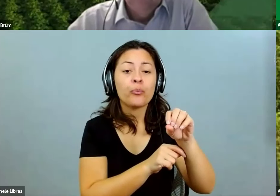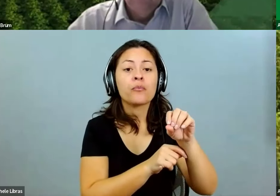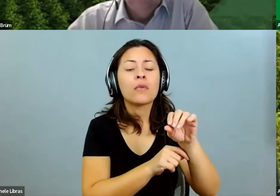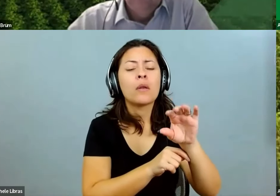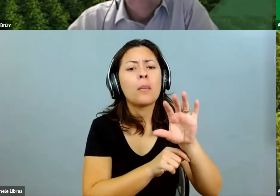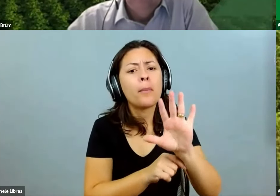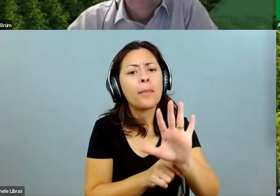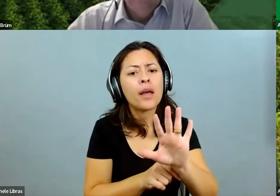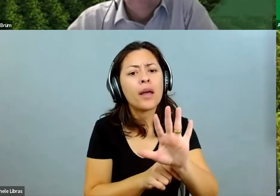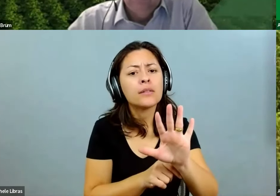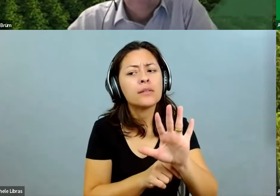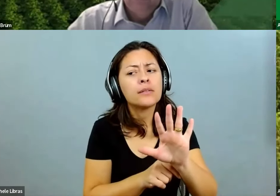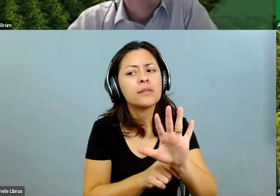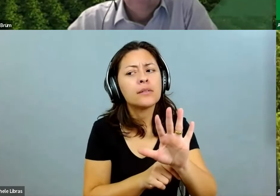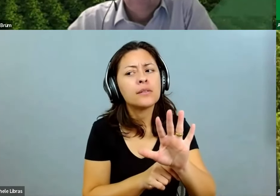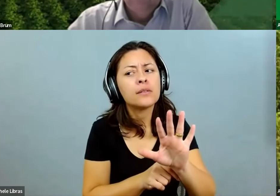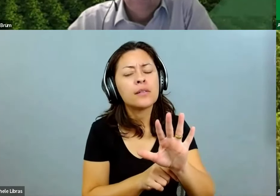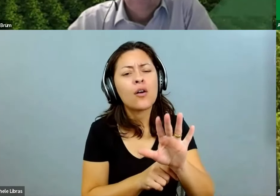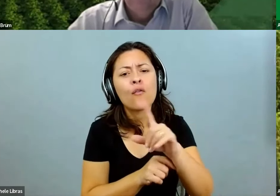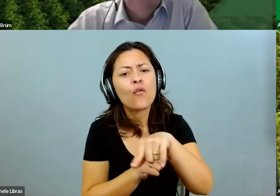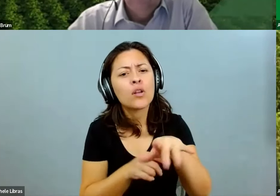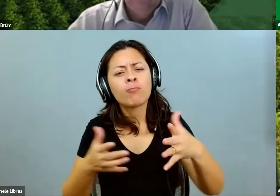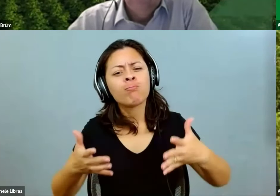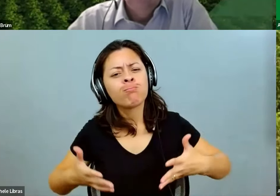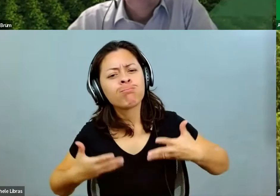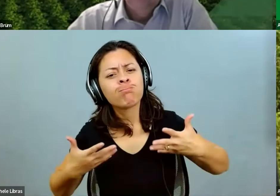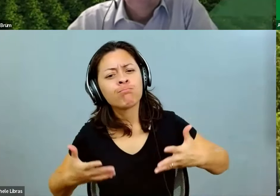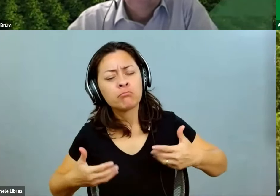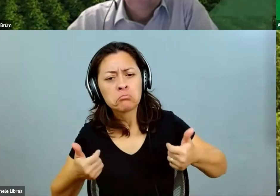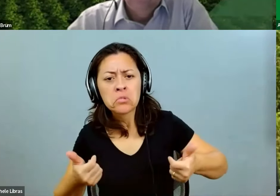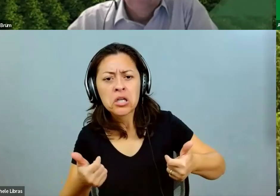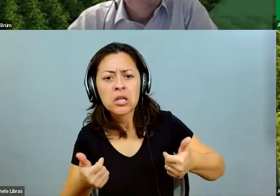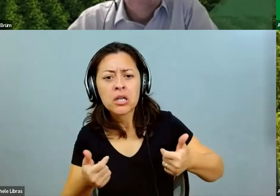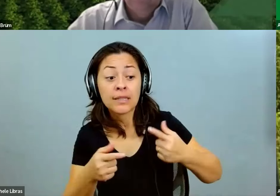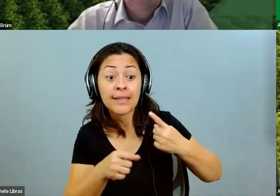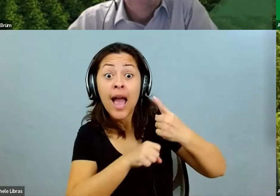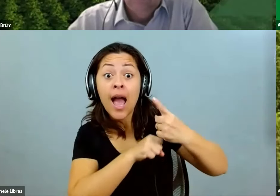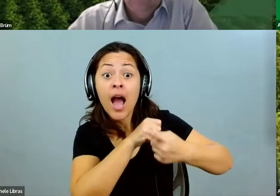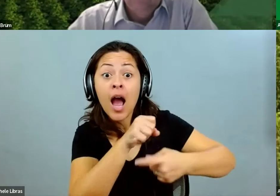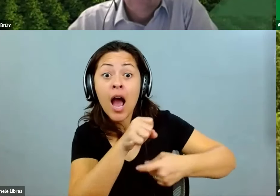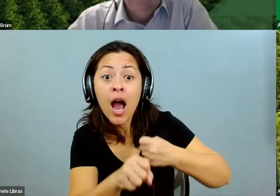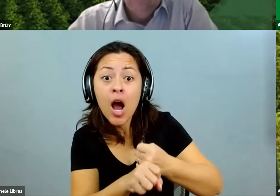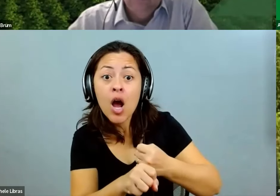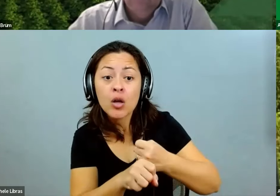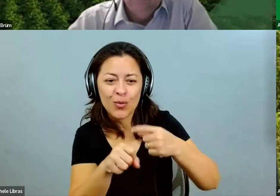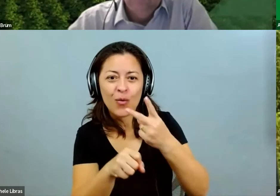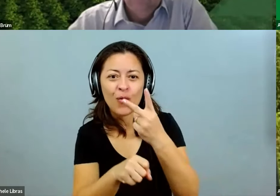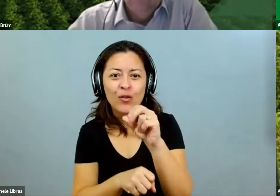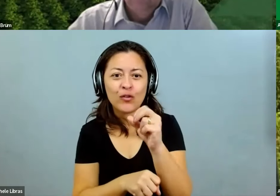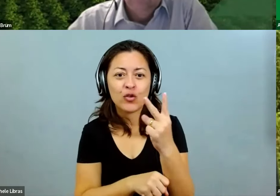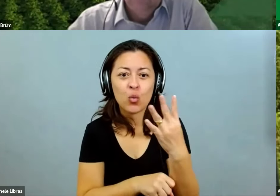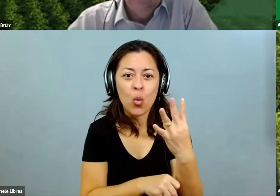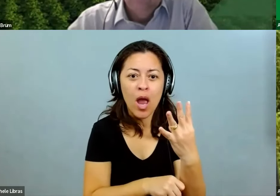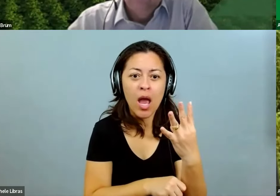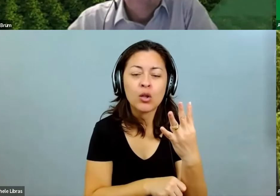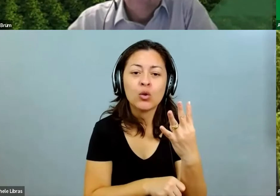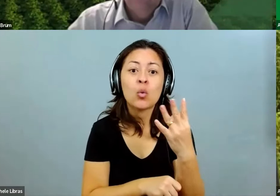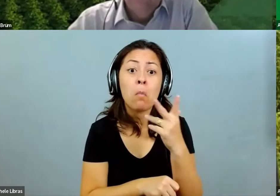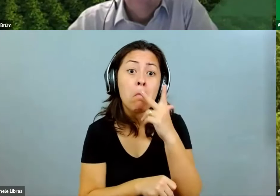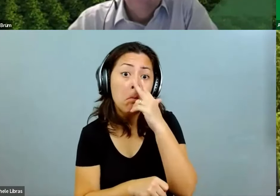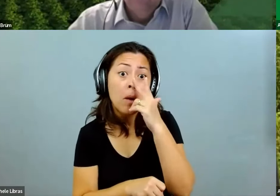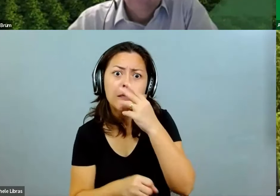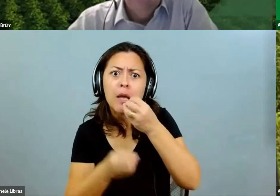se se como é que tá esse ânimo né is parecia ser um ano muito propício né paraa companhia acelerar eh expansão um ano